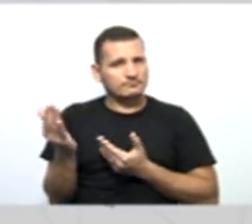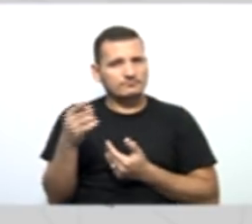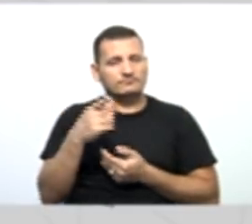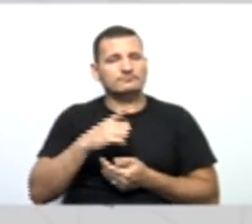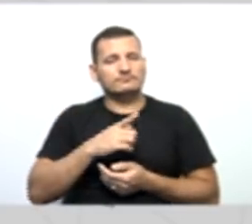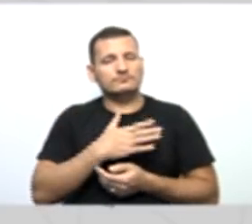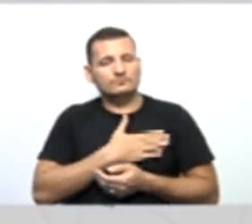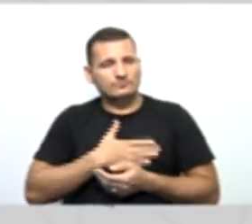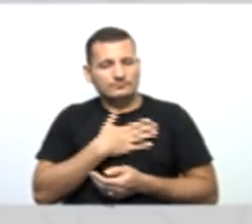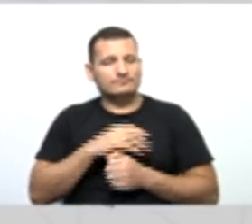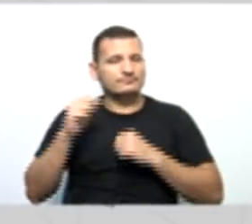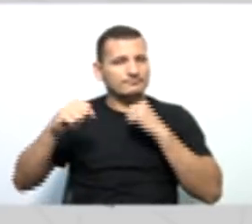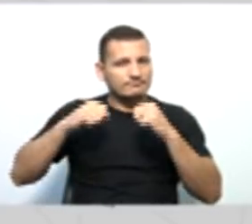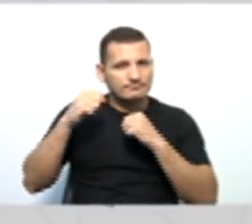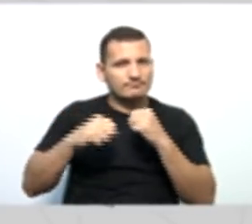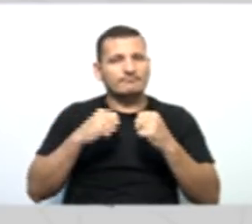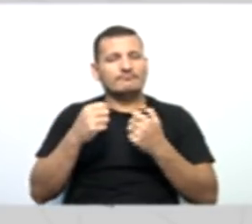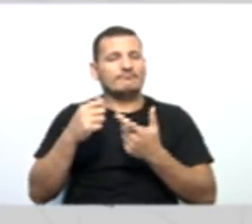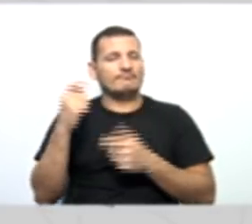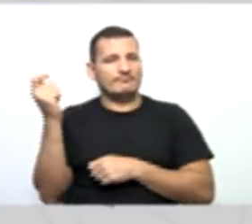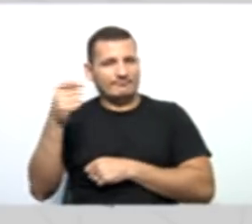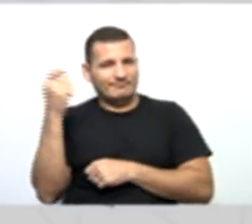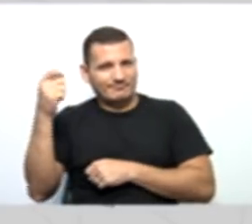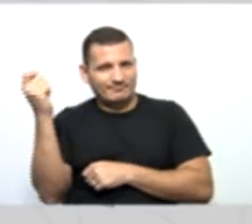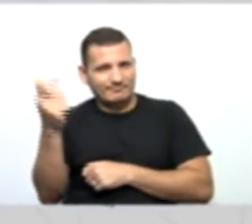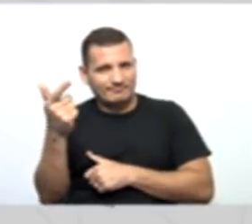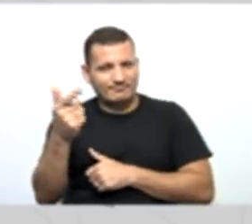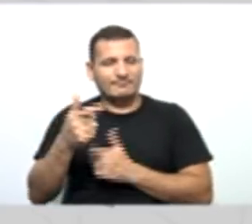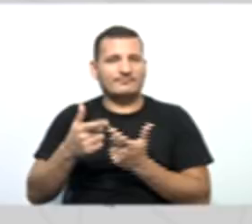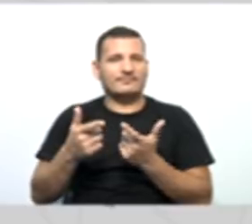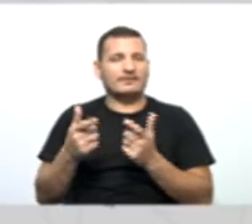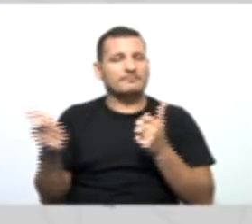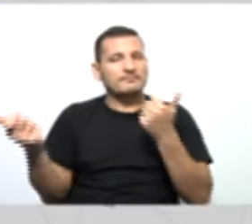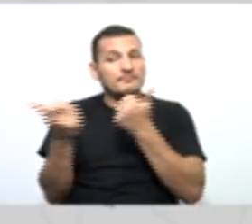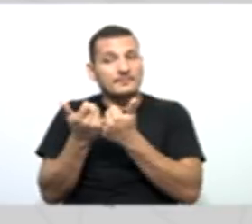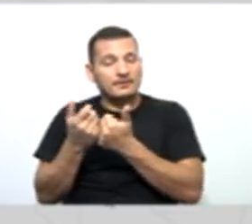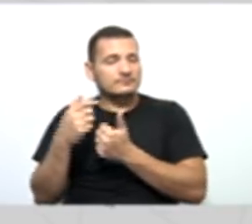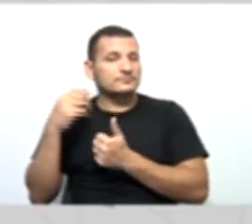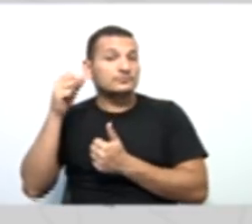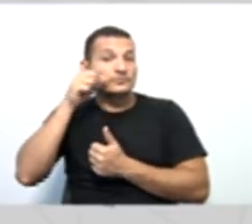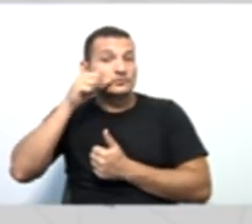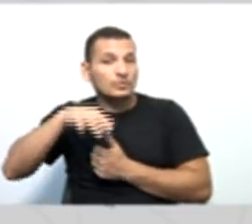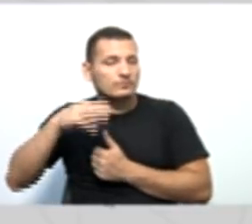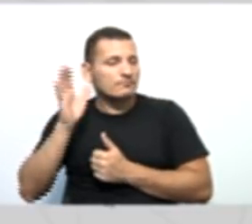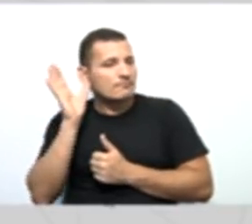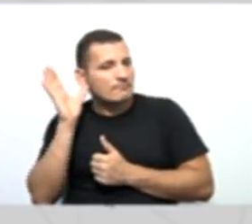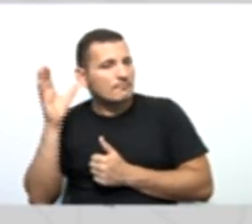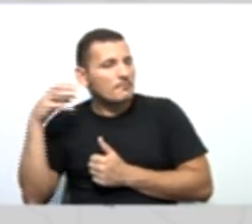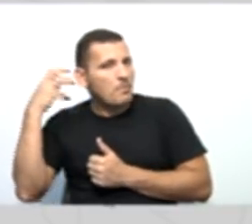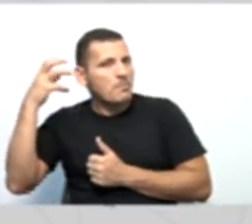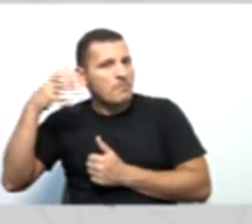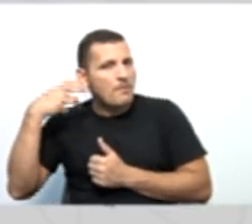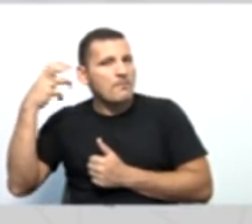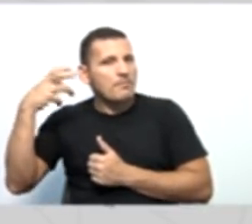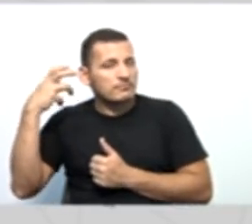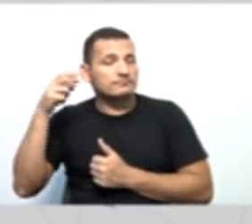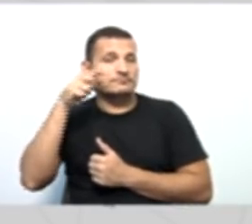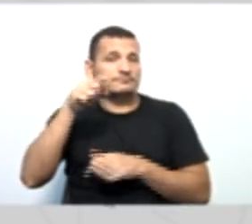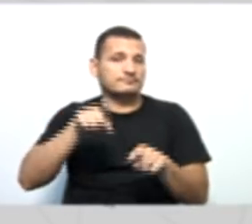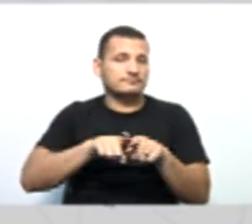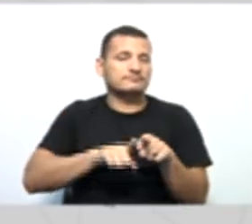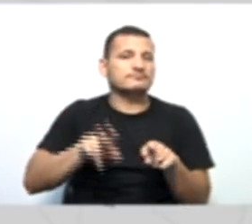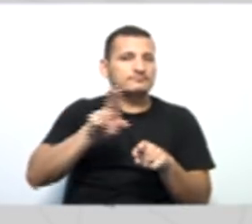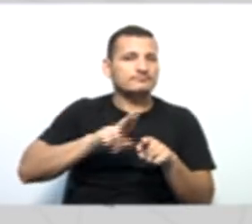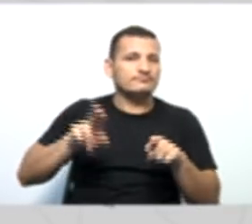para as baladas, para o rodeio e ficar perto da caixa de som, não é? Grudadinho o ouvido ali. Para você que usa Walkman, né? Fone